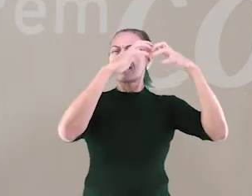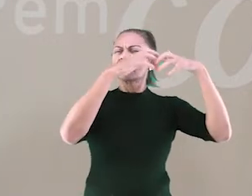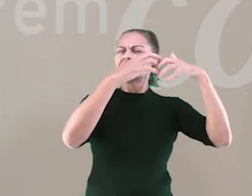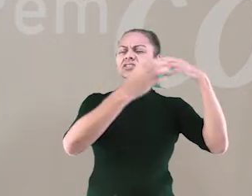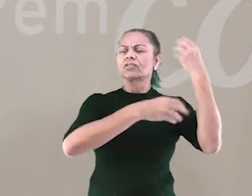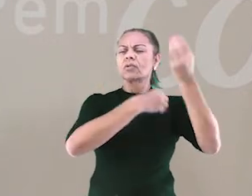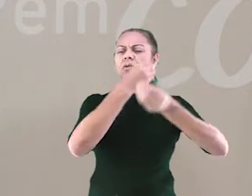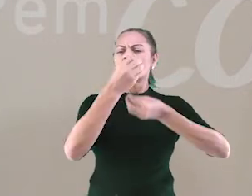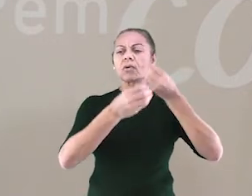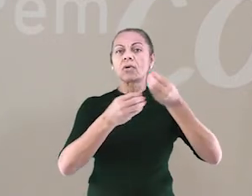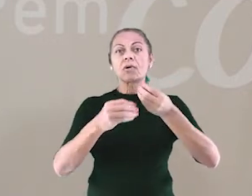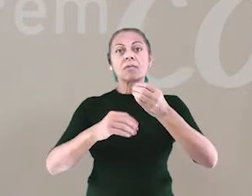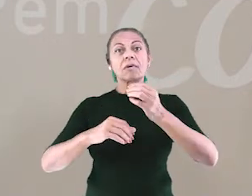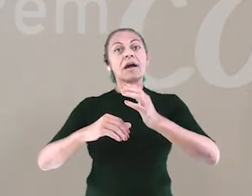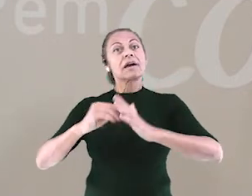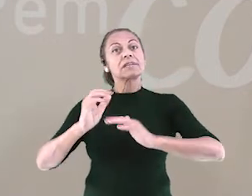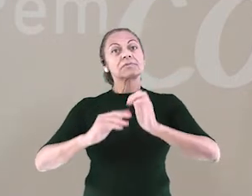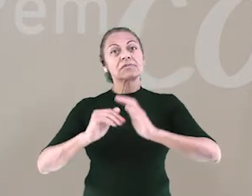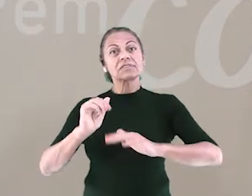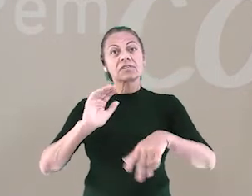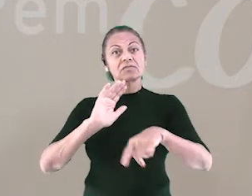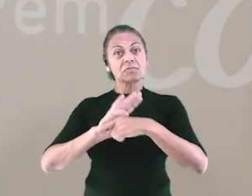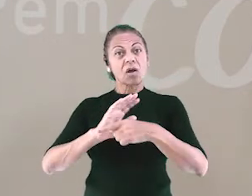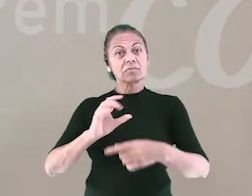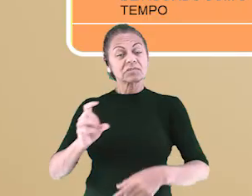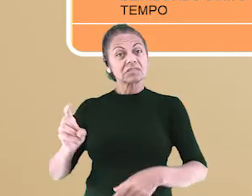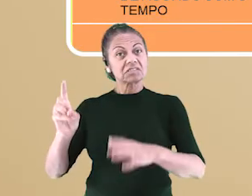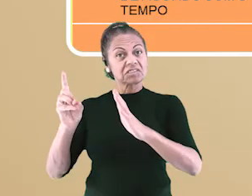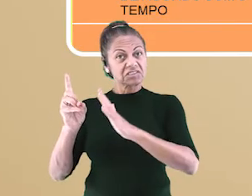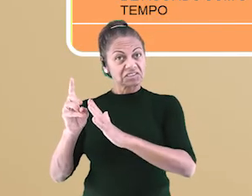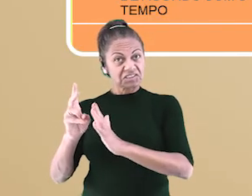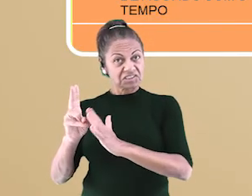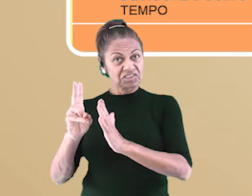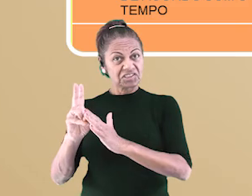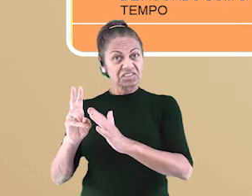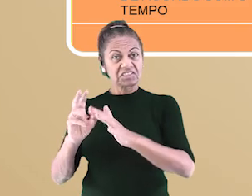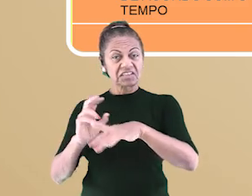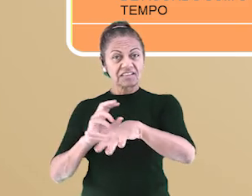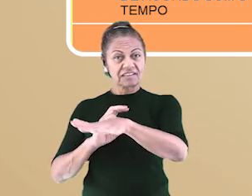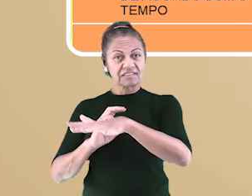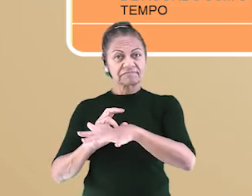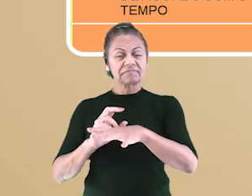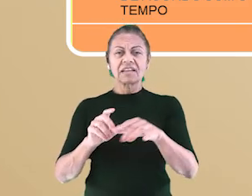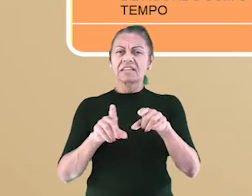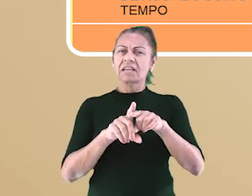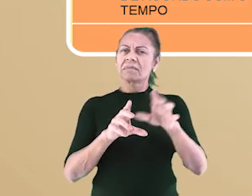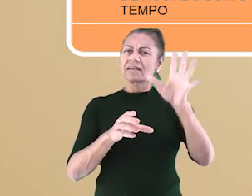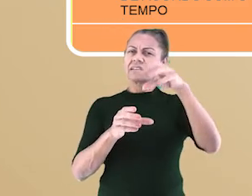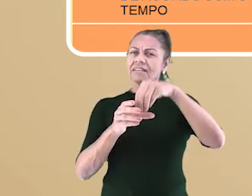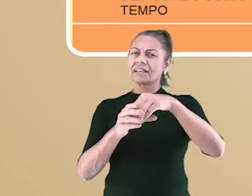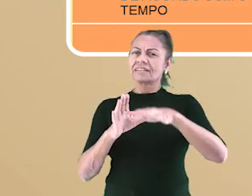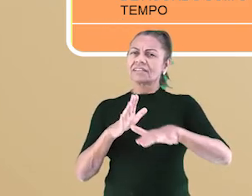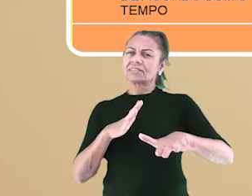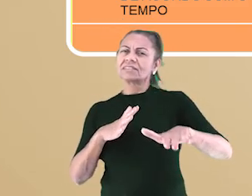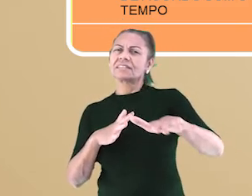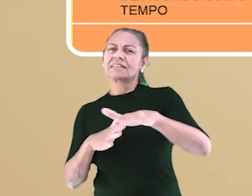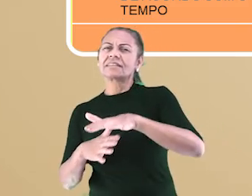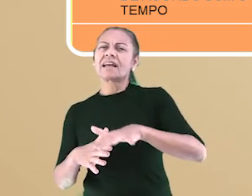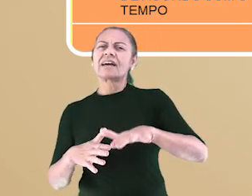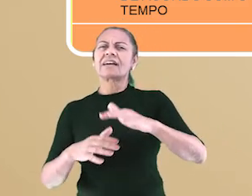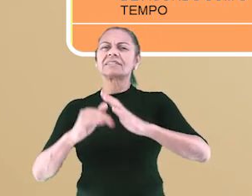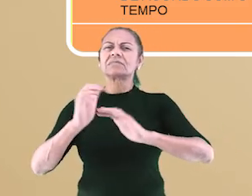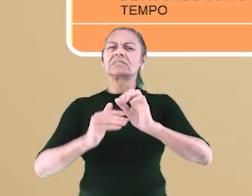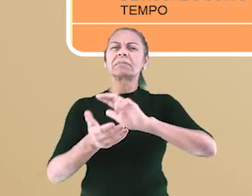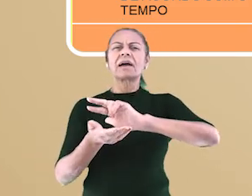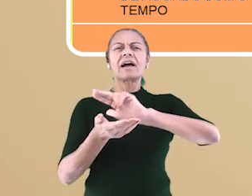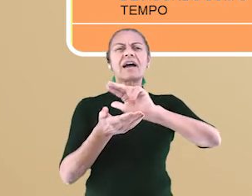comunidades indígenas e sobre as mudanças que ocorrem no tempo. Nós conhecemos as diversas profissões que existem em nossa